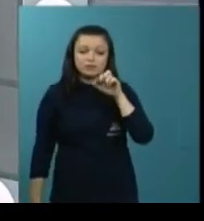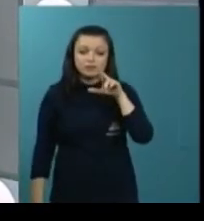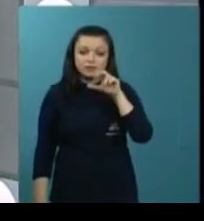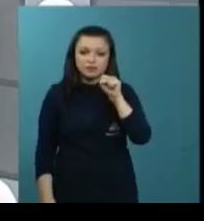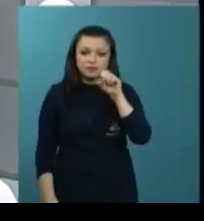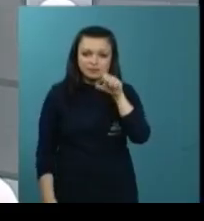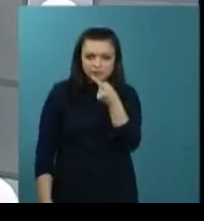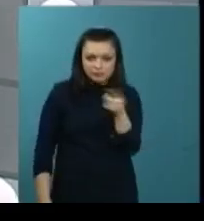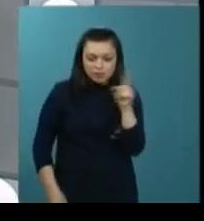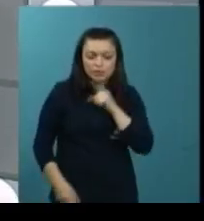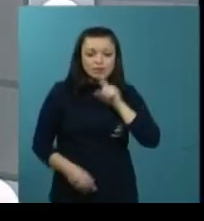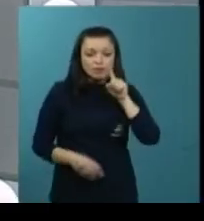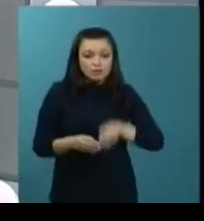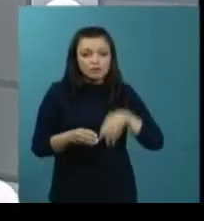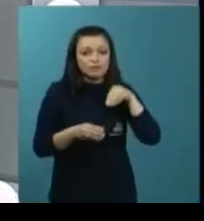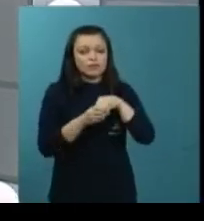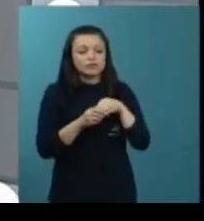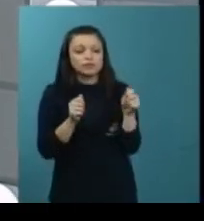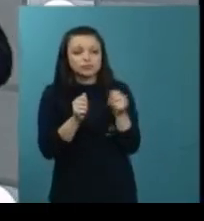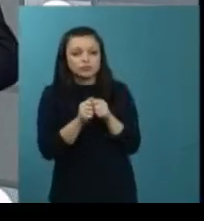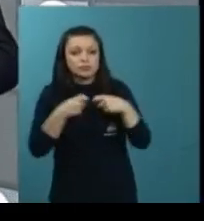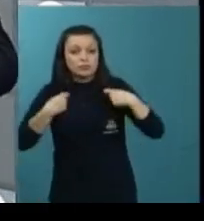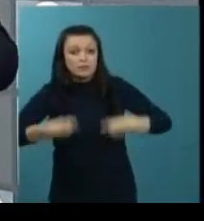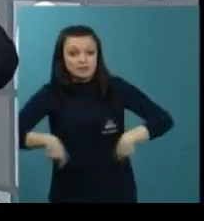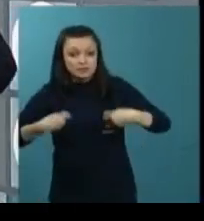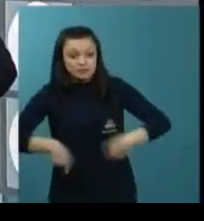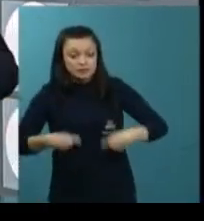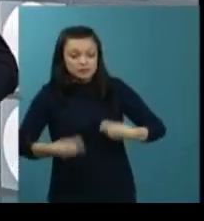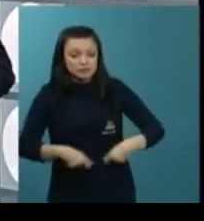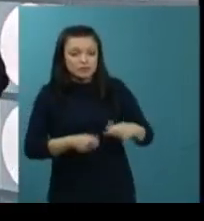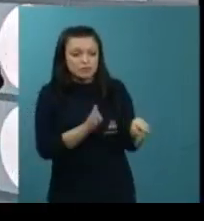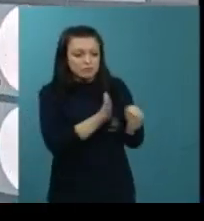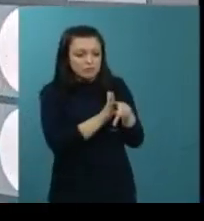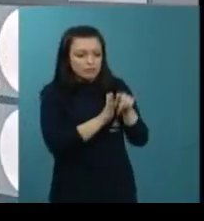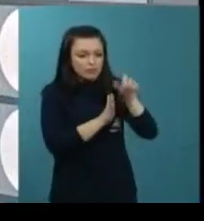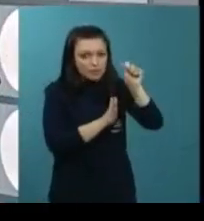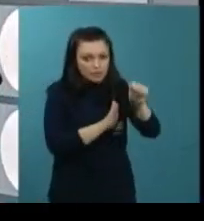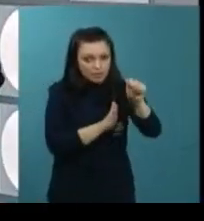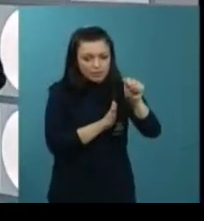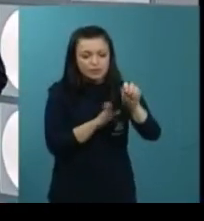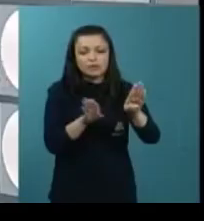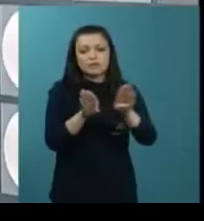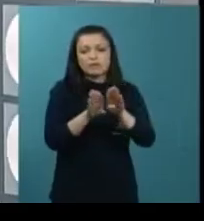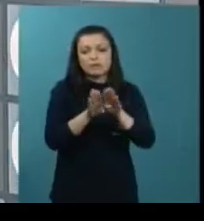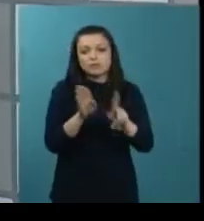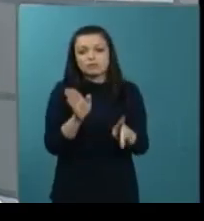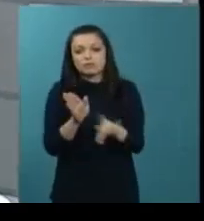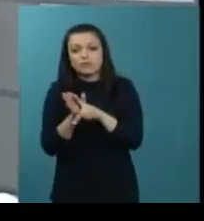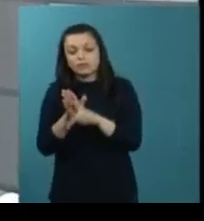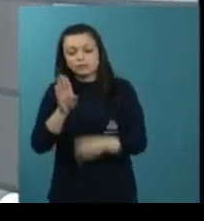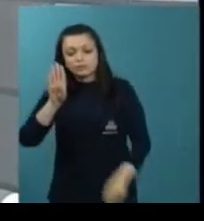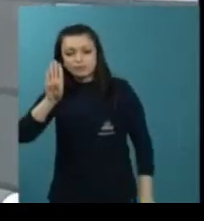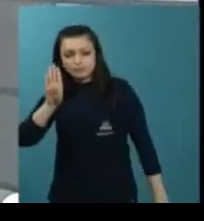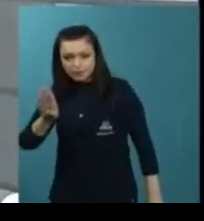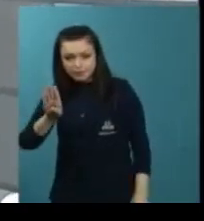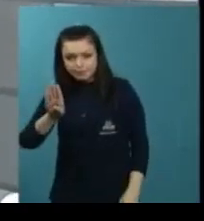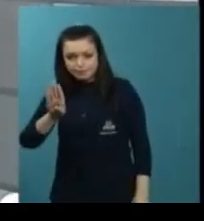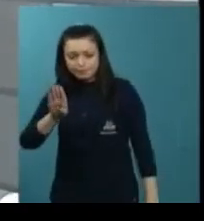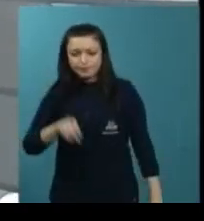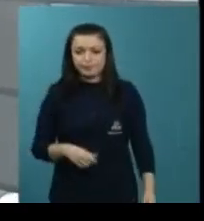um conjunto cujos elementos pertencem ao A e, simultaneamente, ao